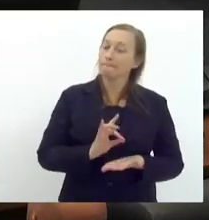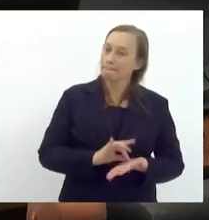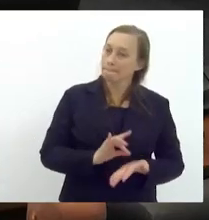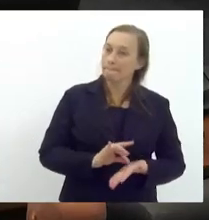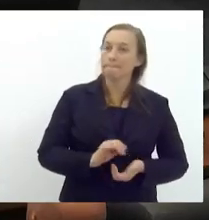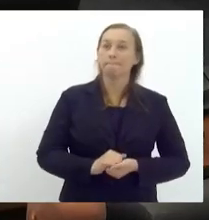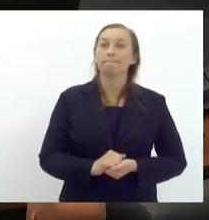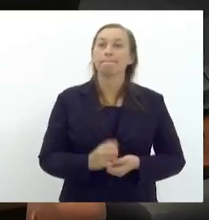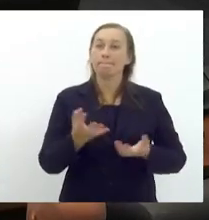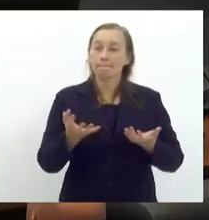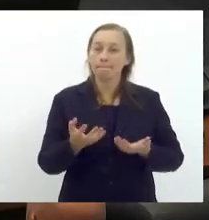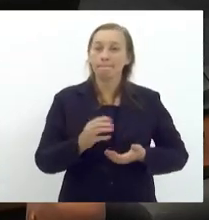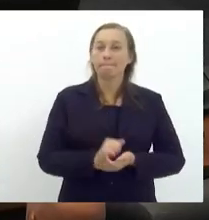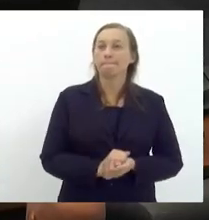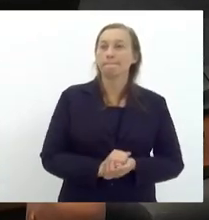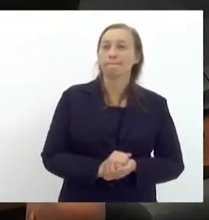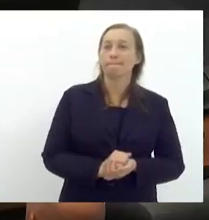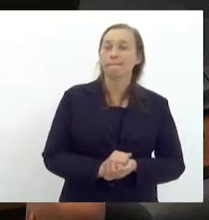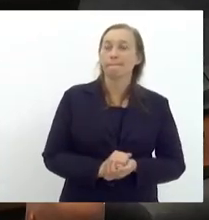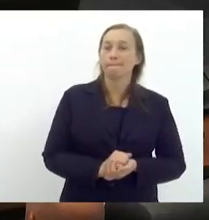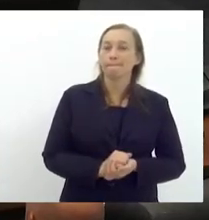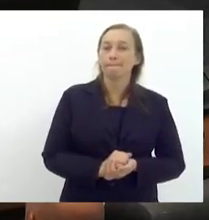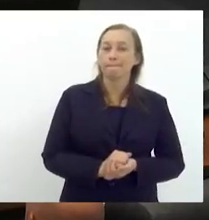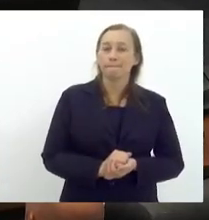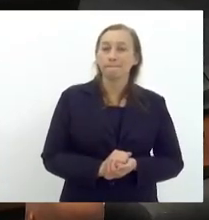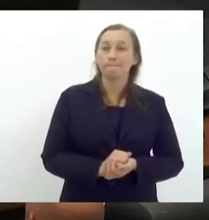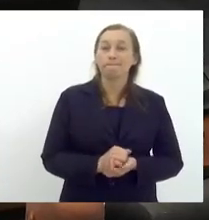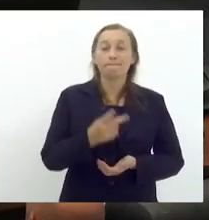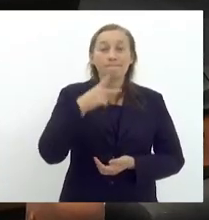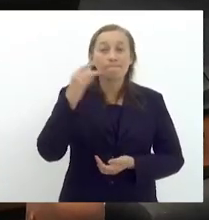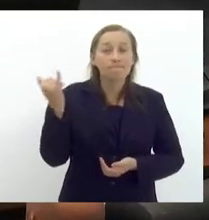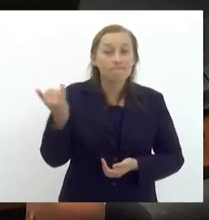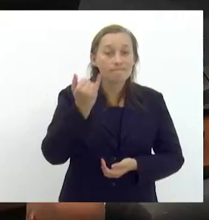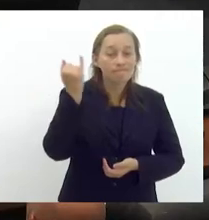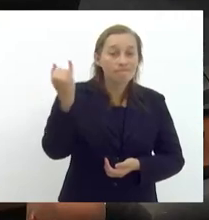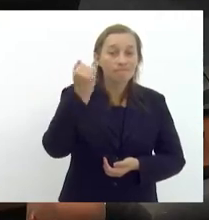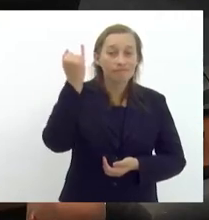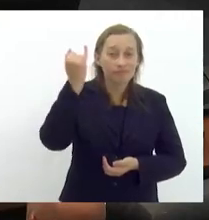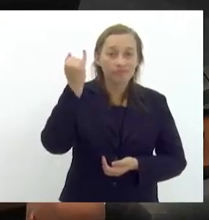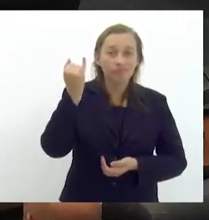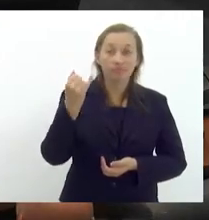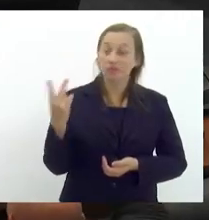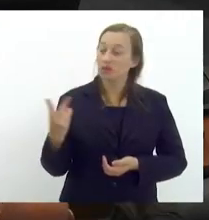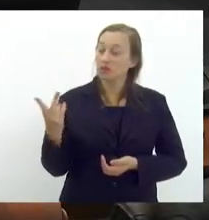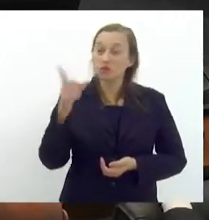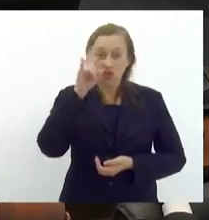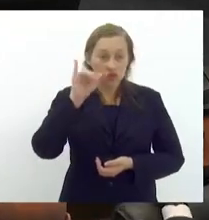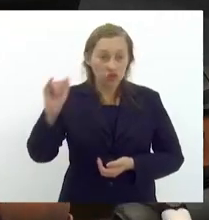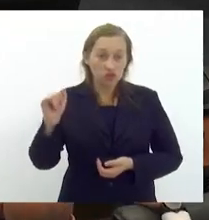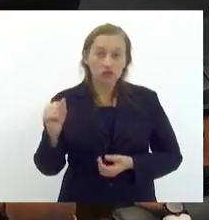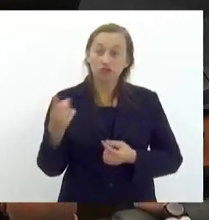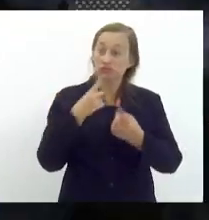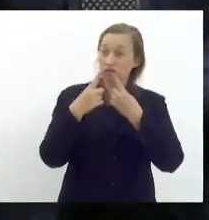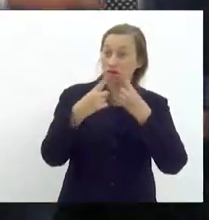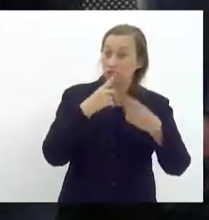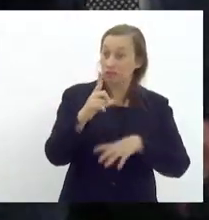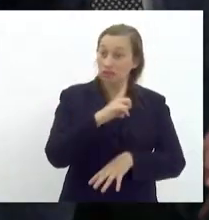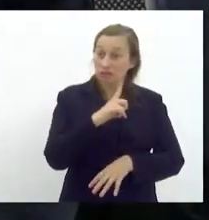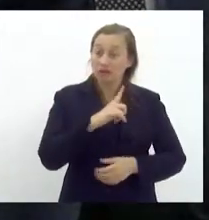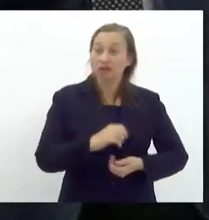queria destacar a importância desses dois dias de diálogo que a gente teve